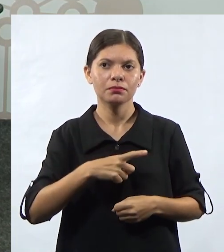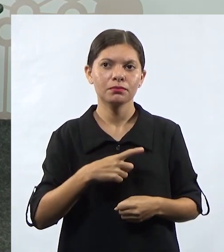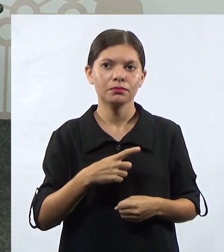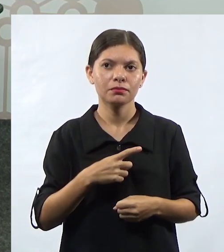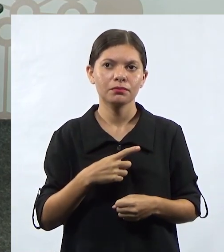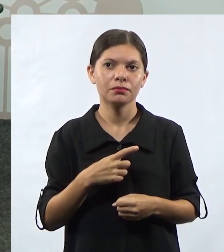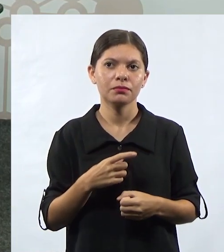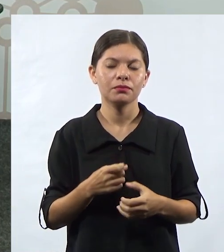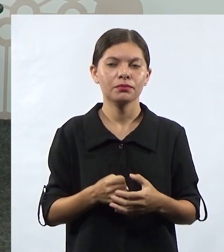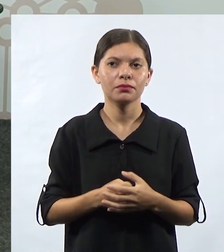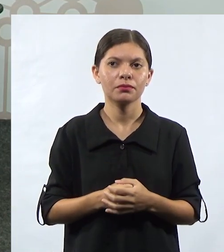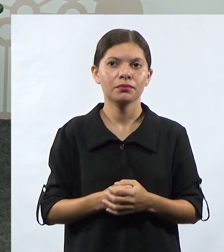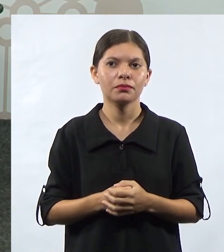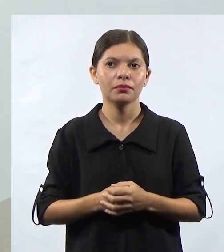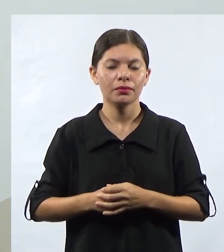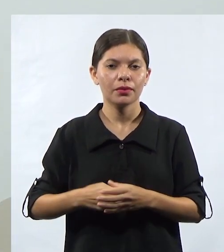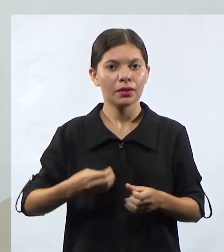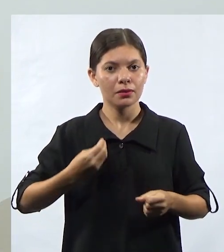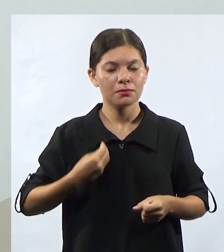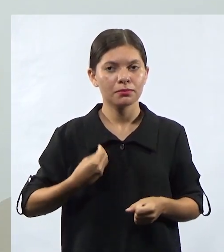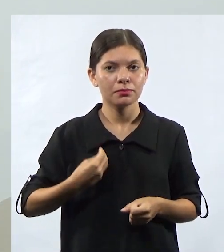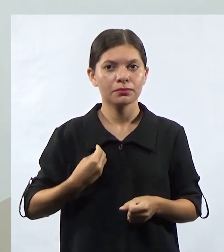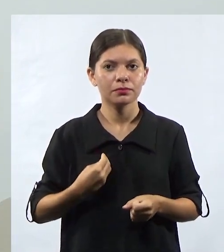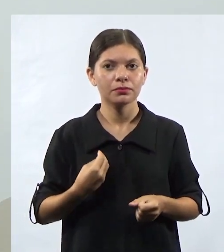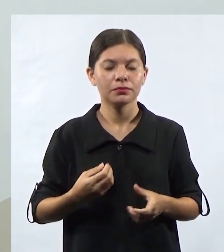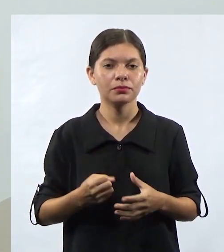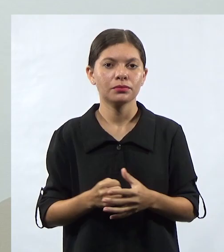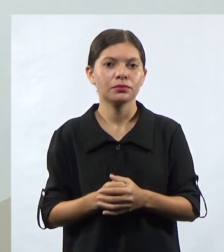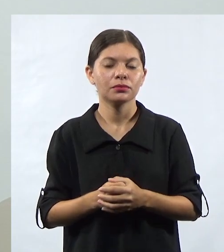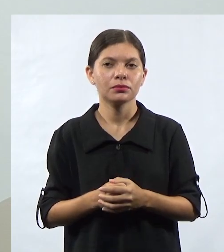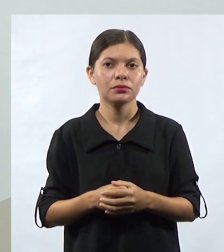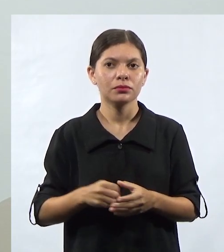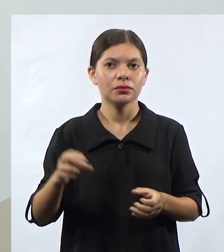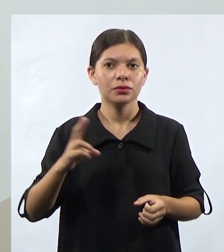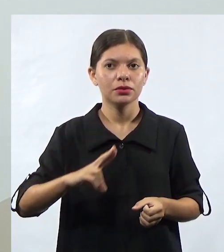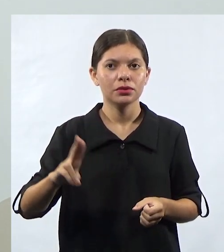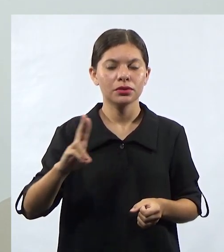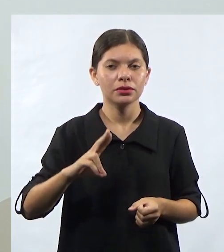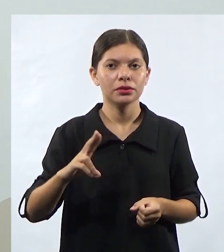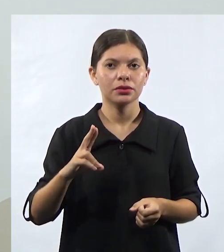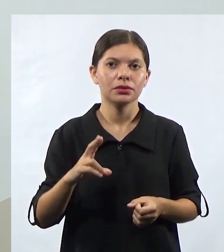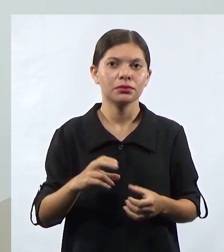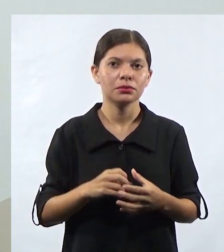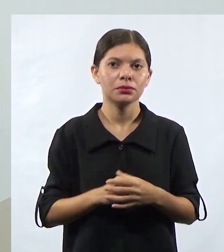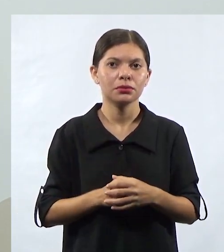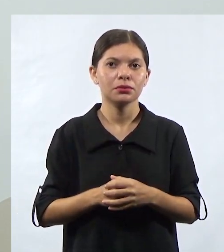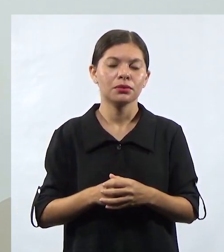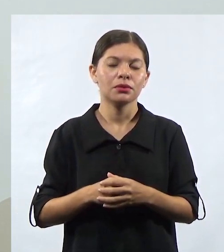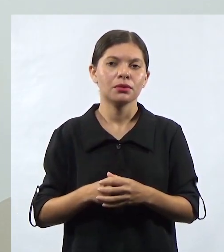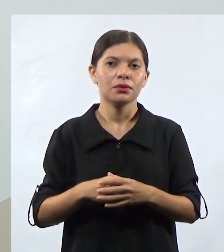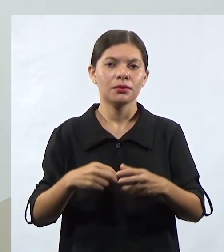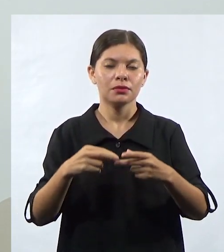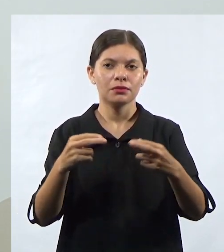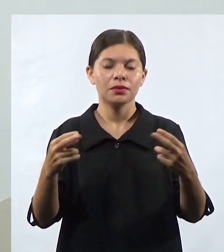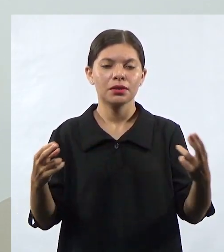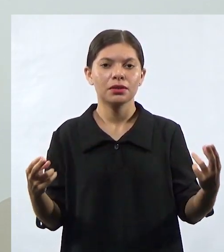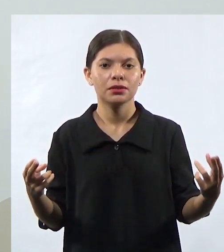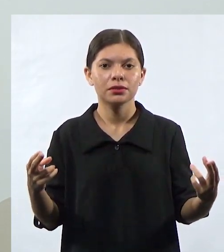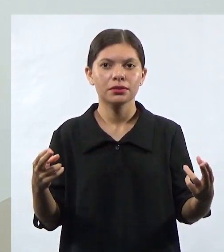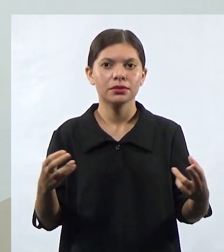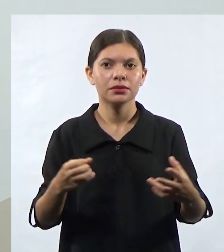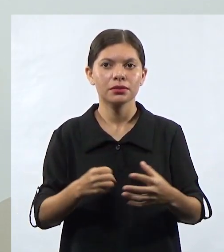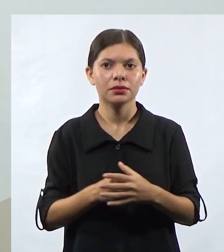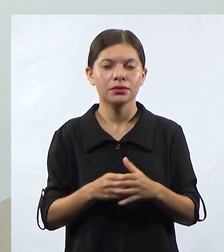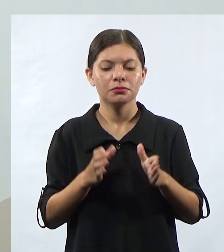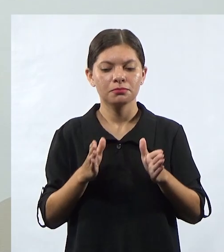gente falando de presencialidade, né? Se a gente estiver utilizando outros recursos, a gente tem outras formas de controlar, de